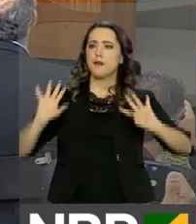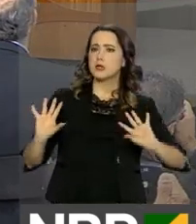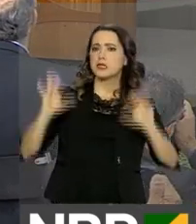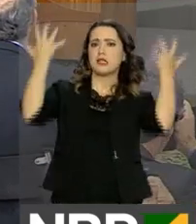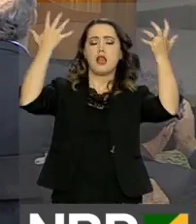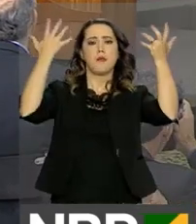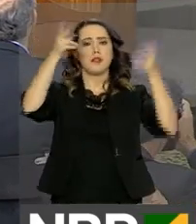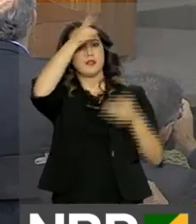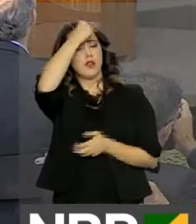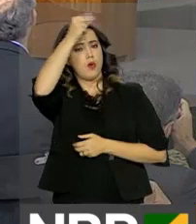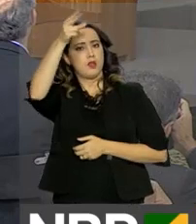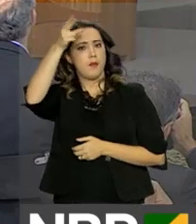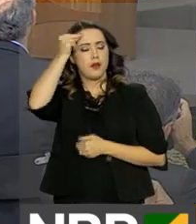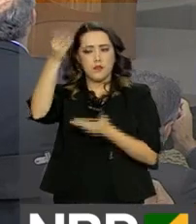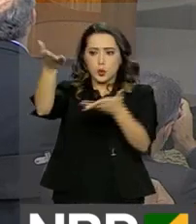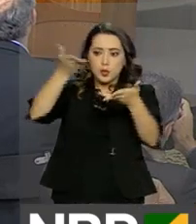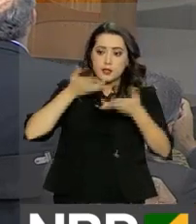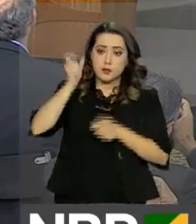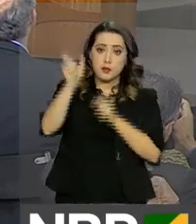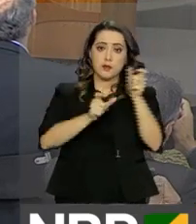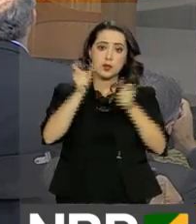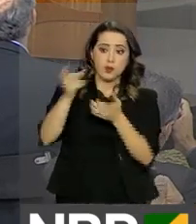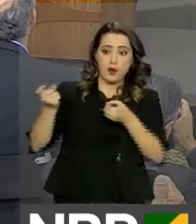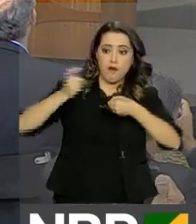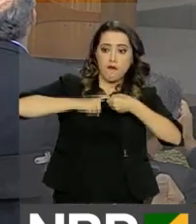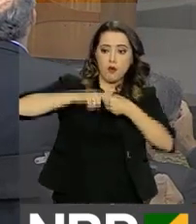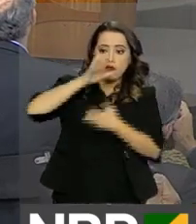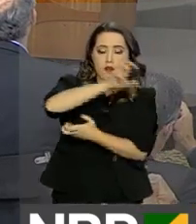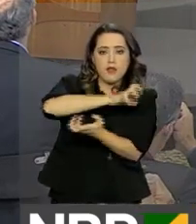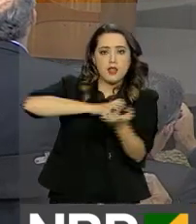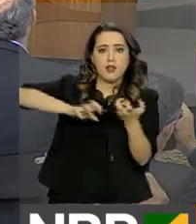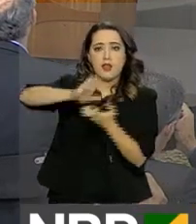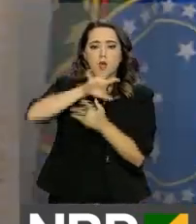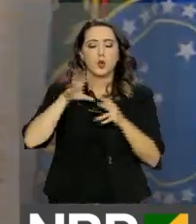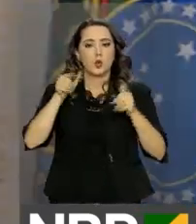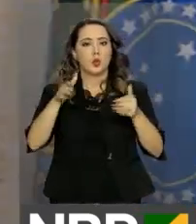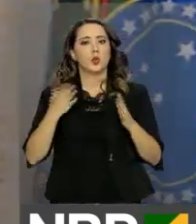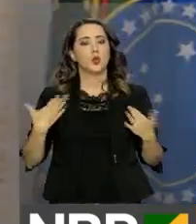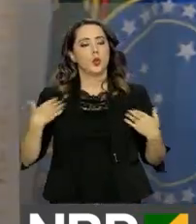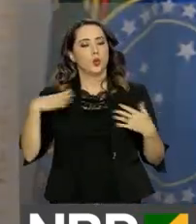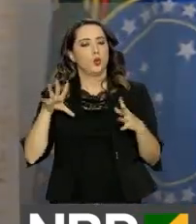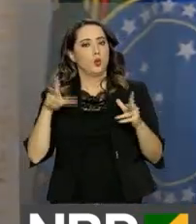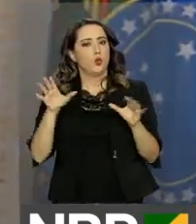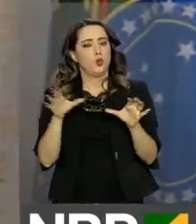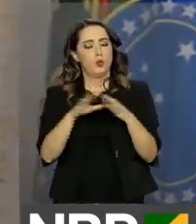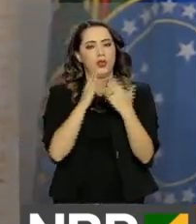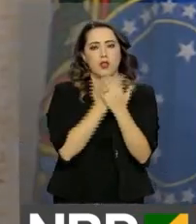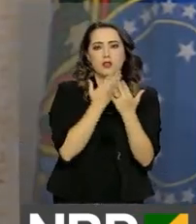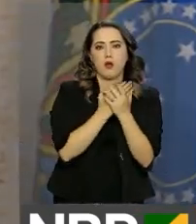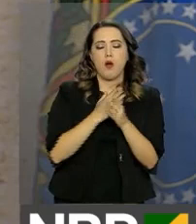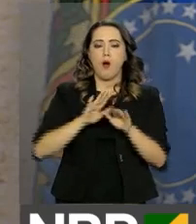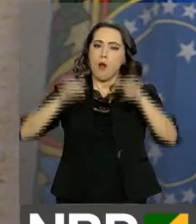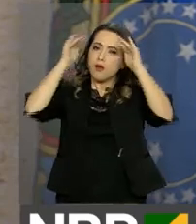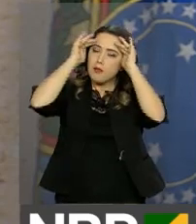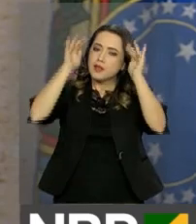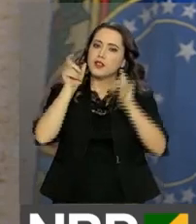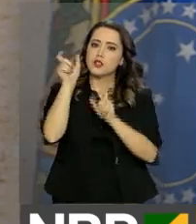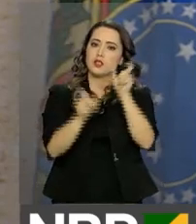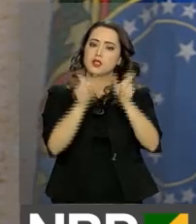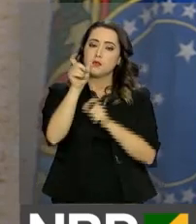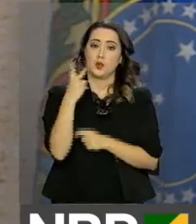solenidade na prefeitura, a todo o grupo escolar, o ginásio, foi todo lá para homenagear aqueles